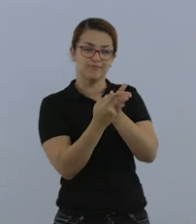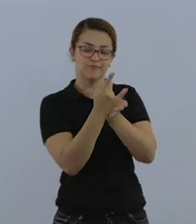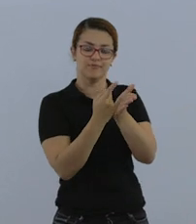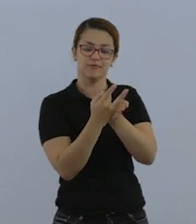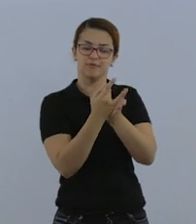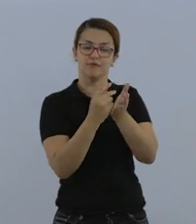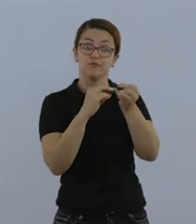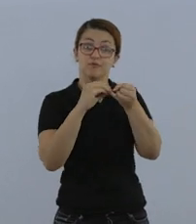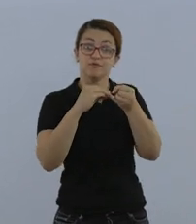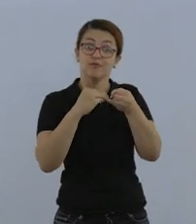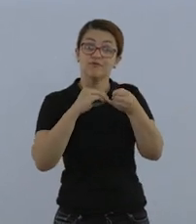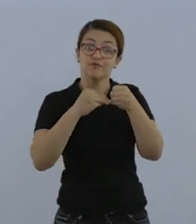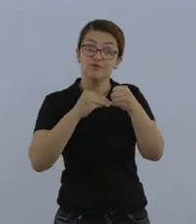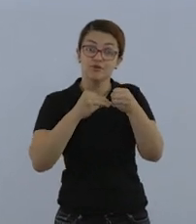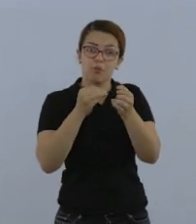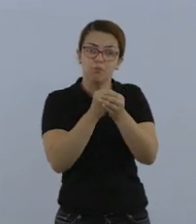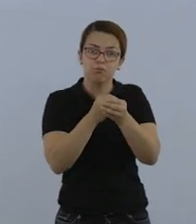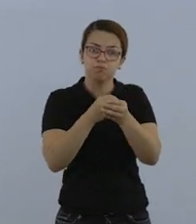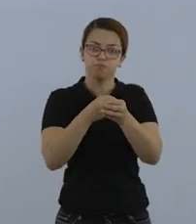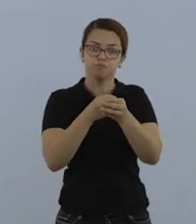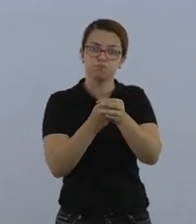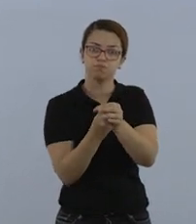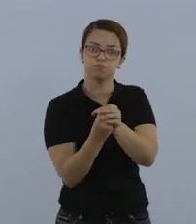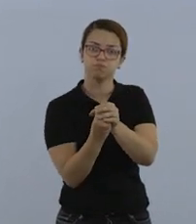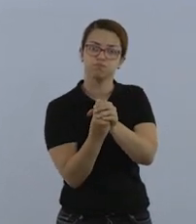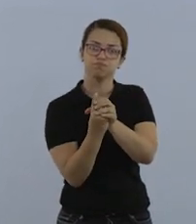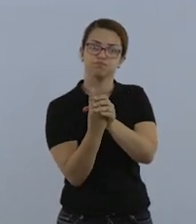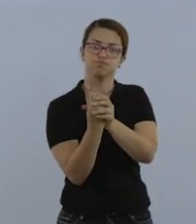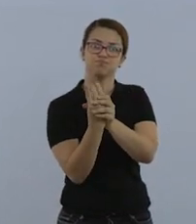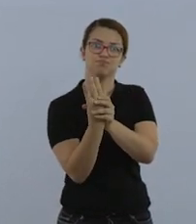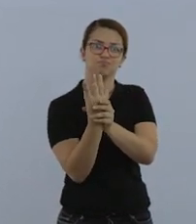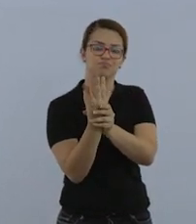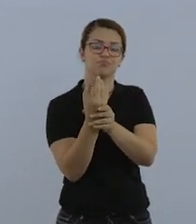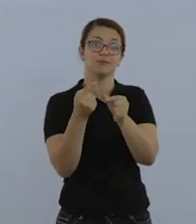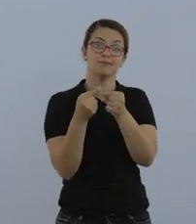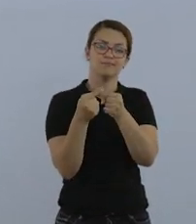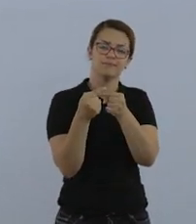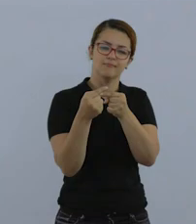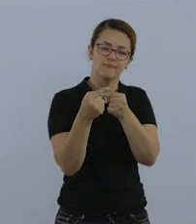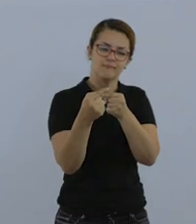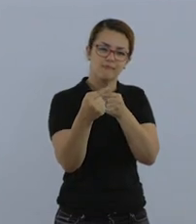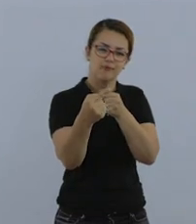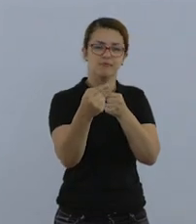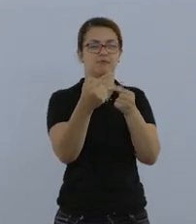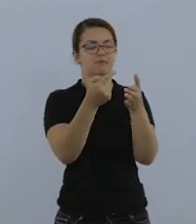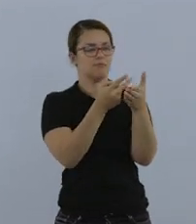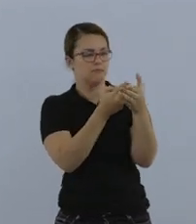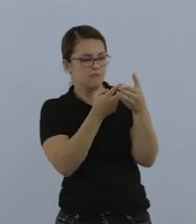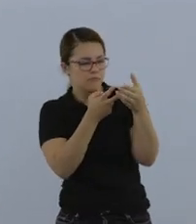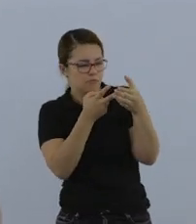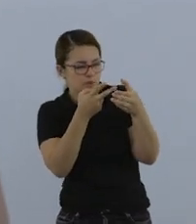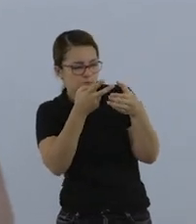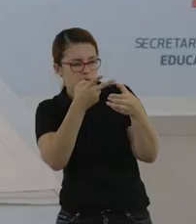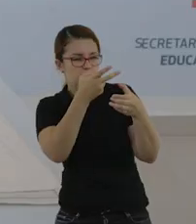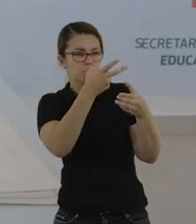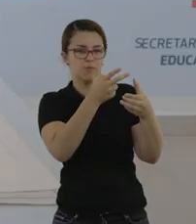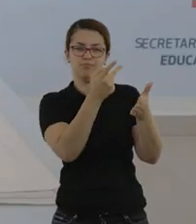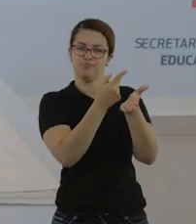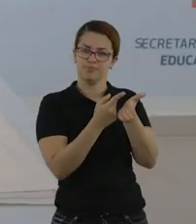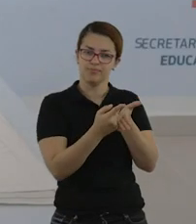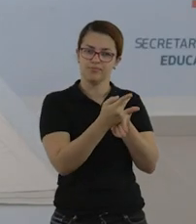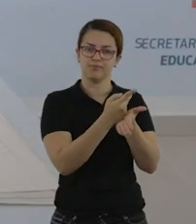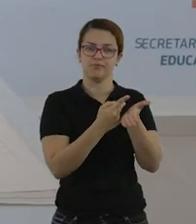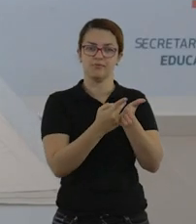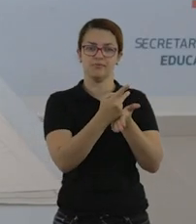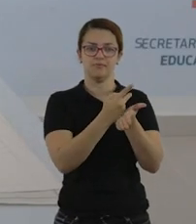aí aparecer os galinhos. E aí, durante toda a semana, vocês vão estar fazendo essa observação